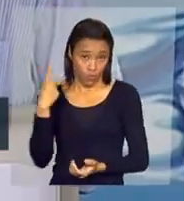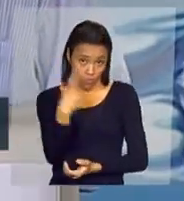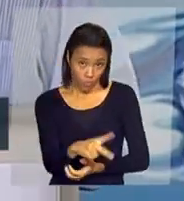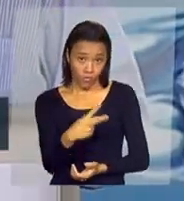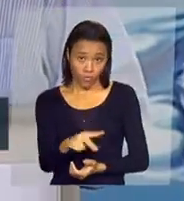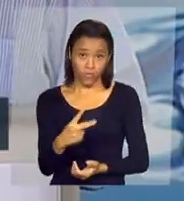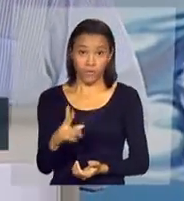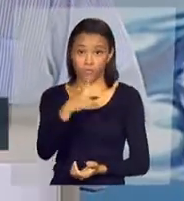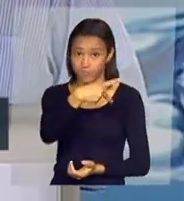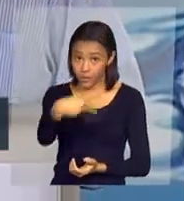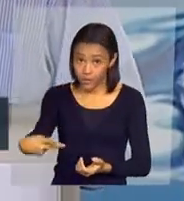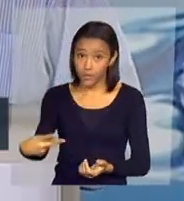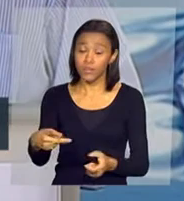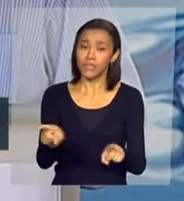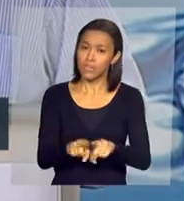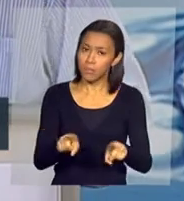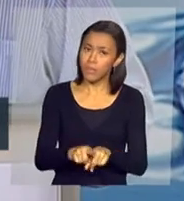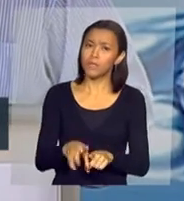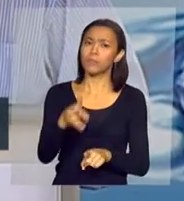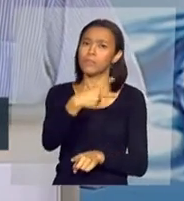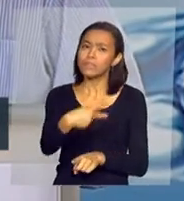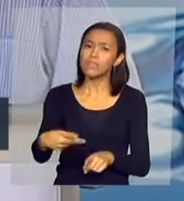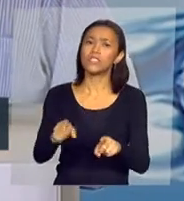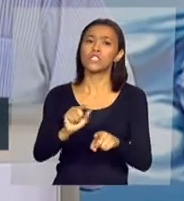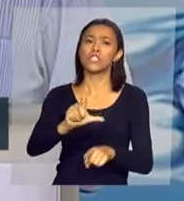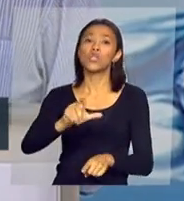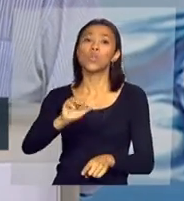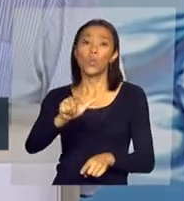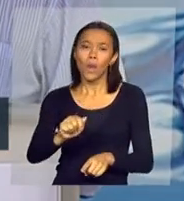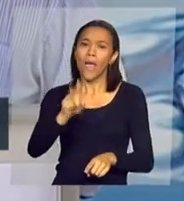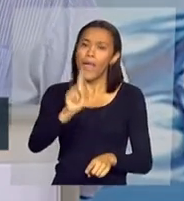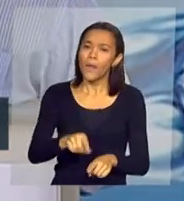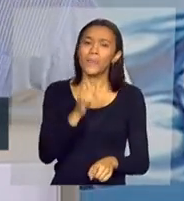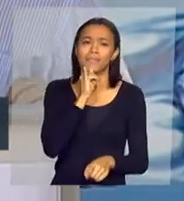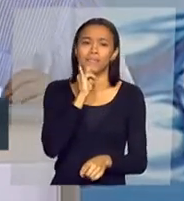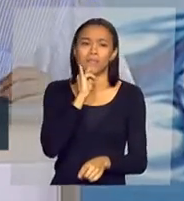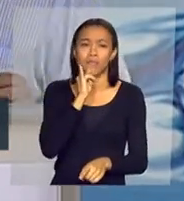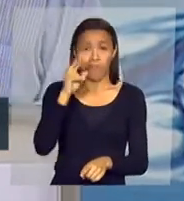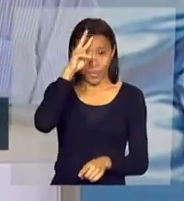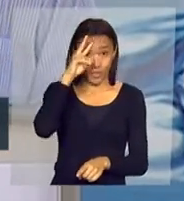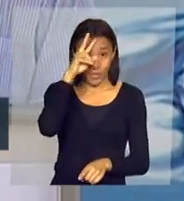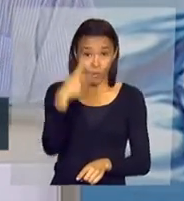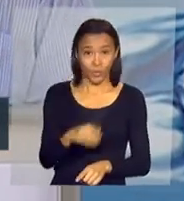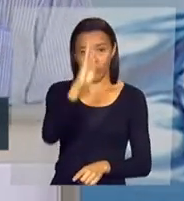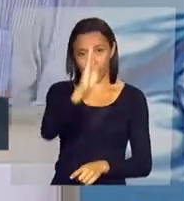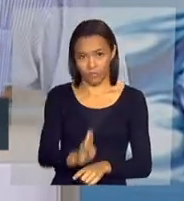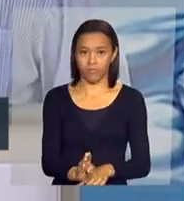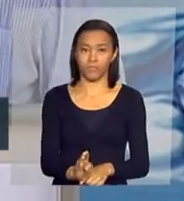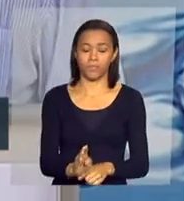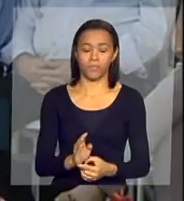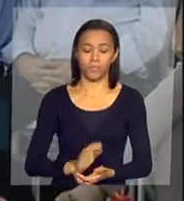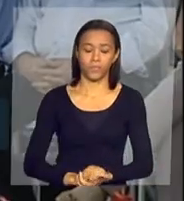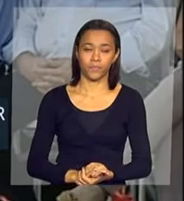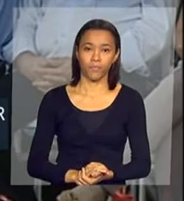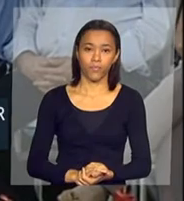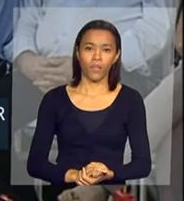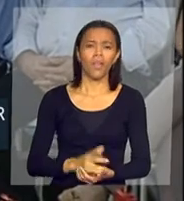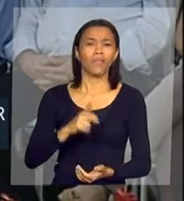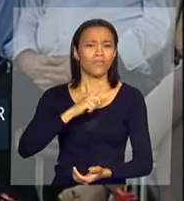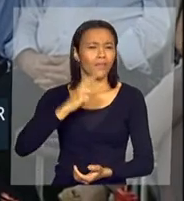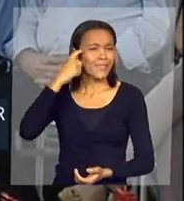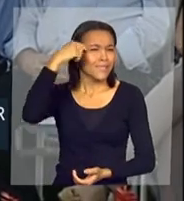Excelência, bem como do presidente Lula, tem sido um exemplo para a história dessa nação. Tenho